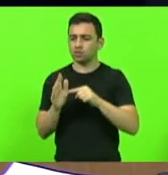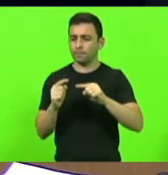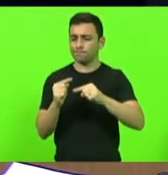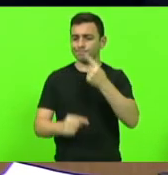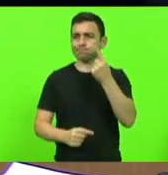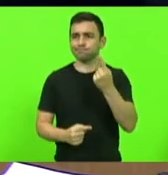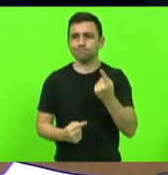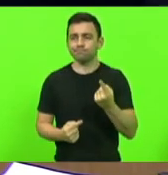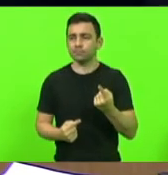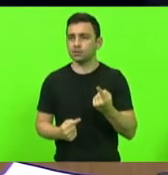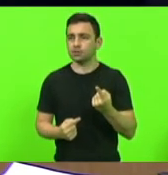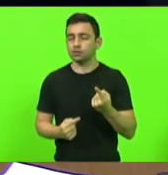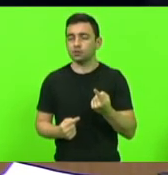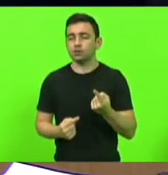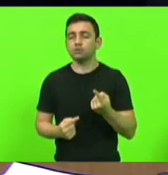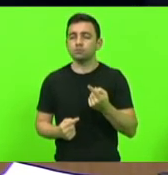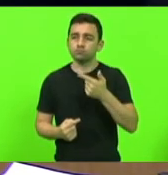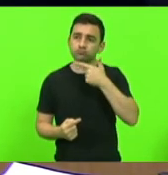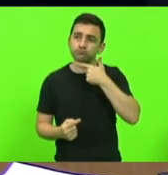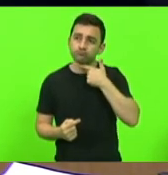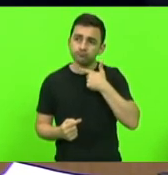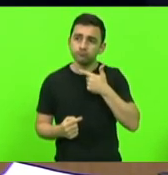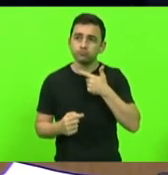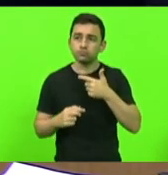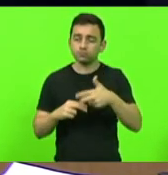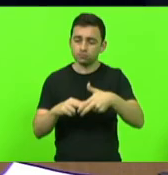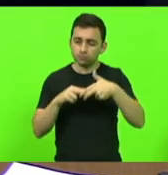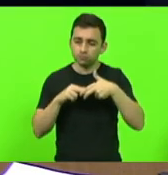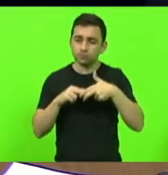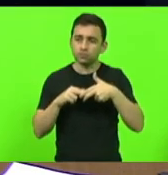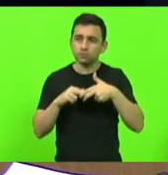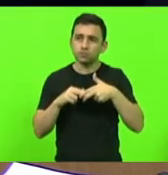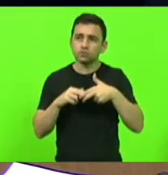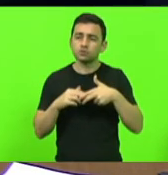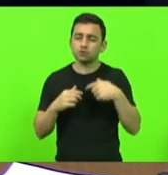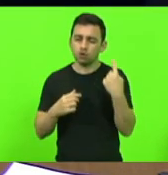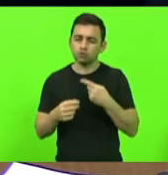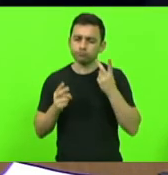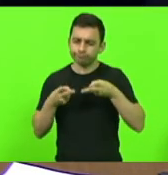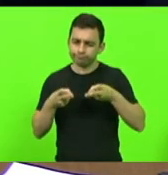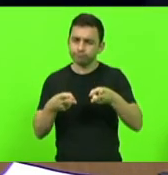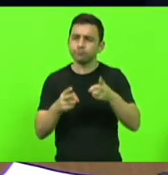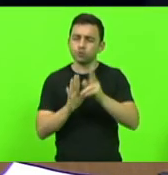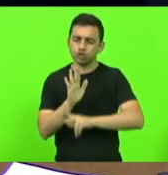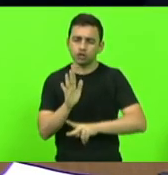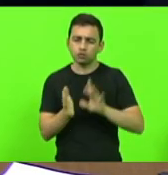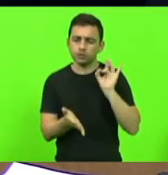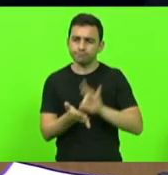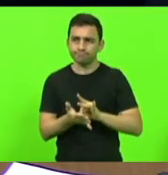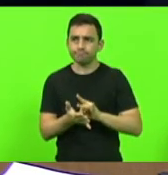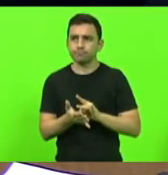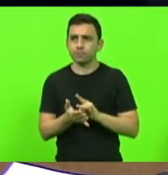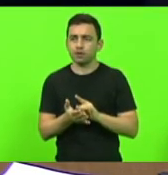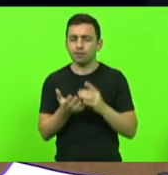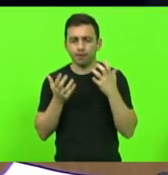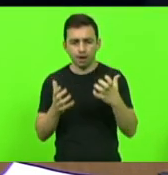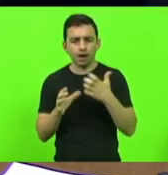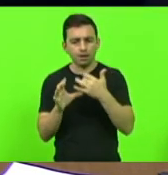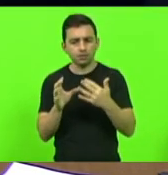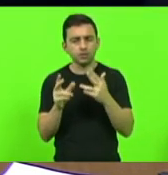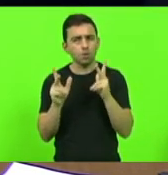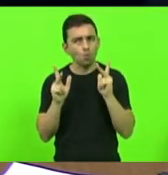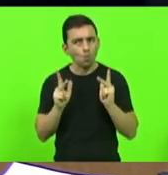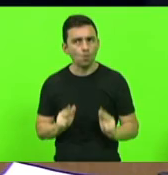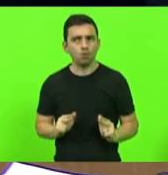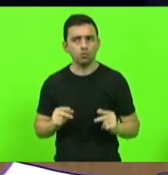do autor. É por esse motivo que nós mantivemos o projeto original, justamente para manter a característica